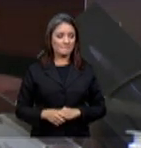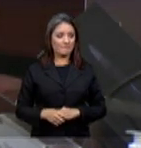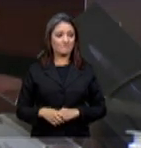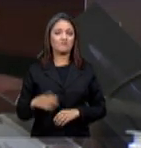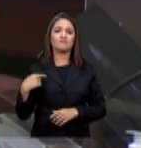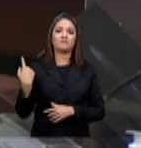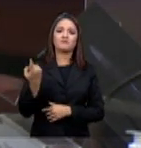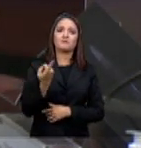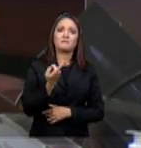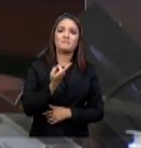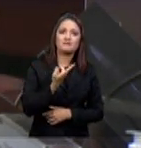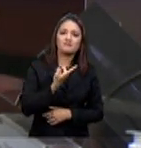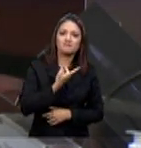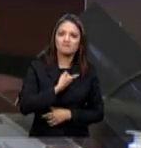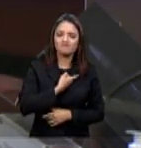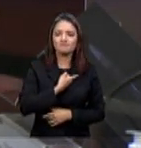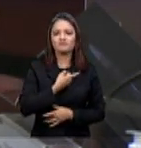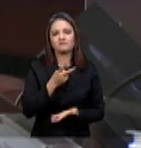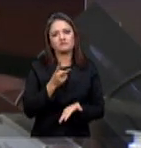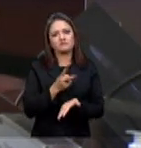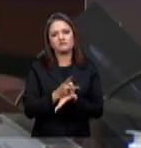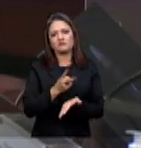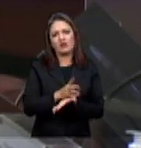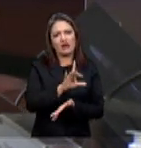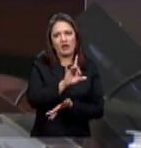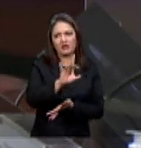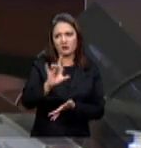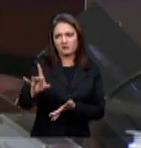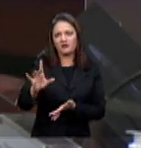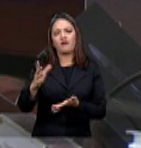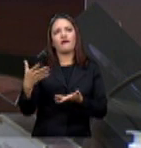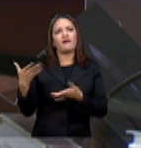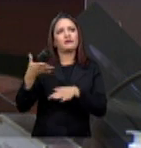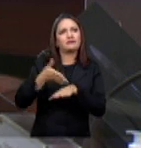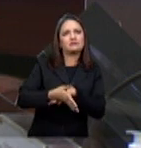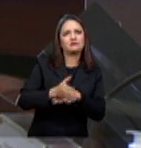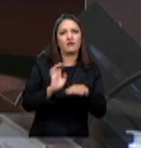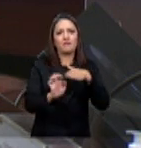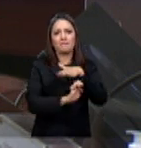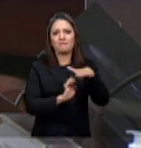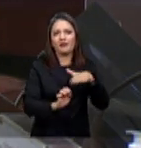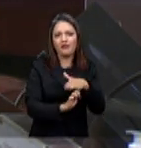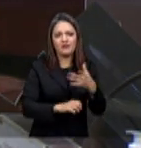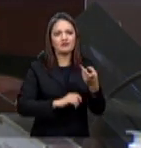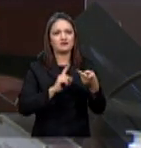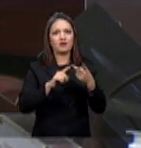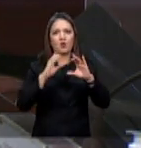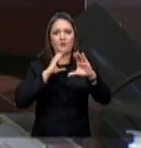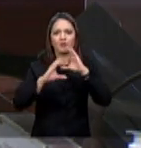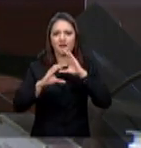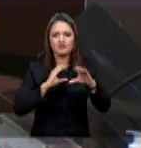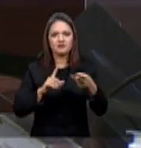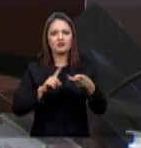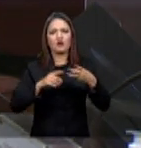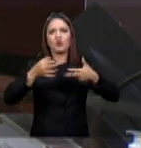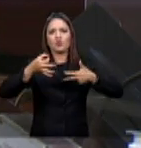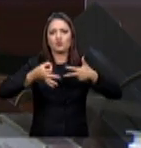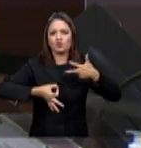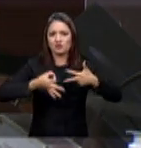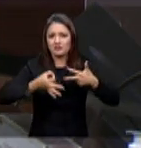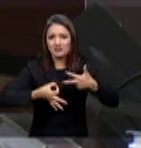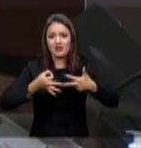cada um tem nas empresas nos meios de comunicação no poder judiciário nos outros